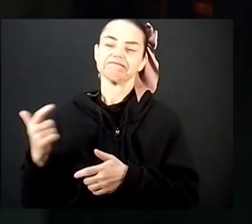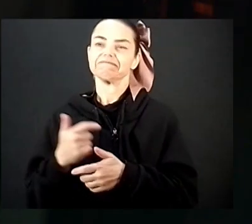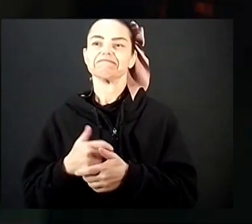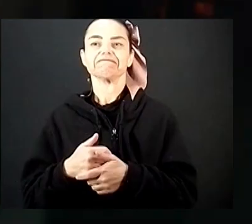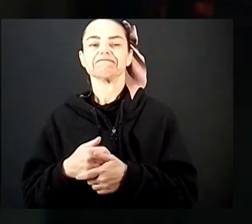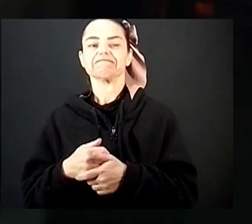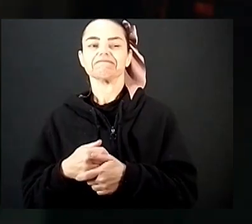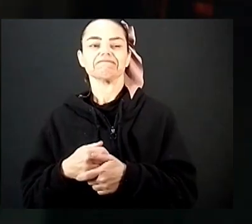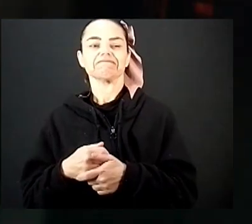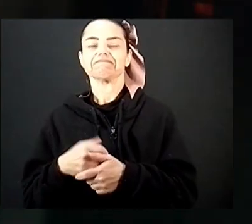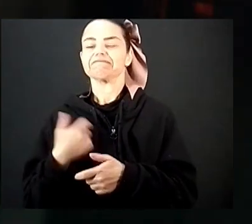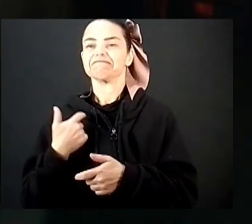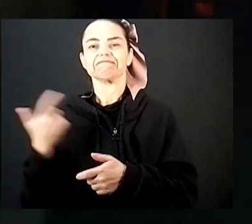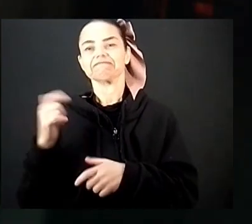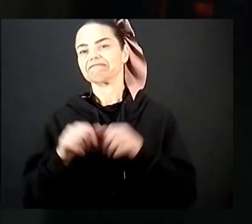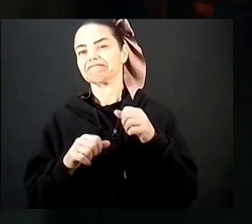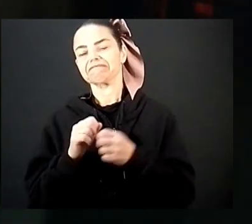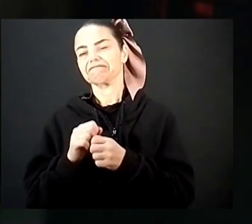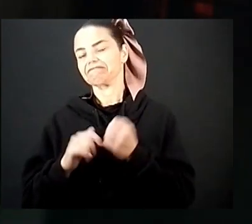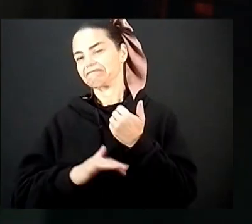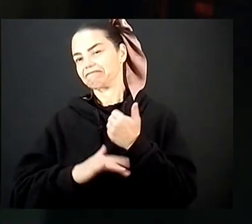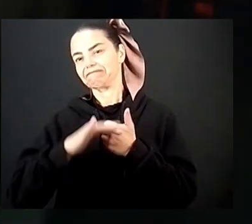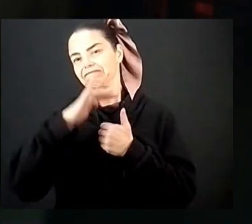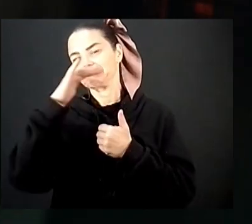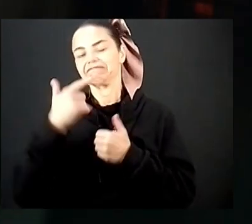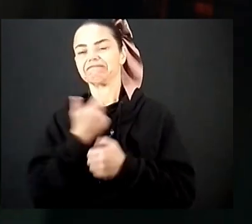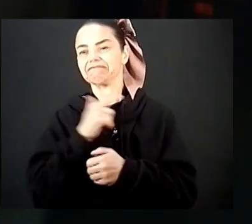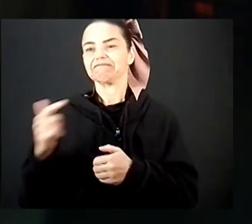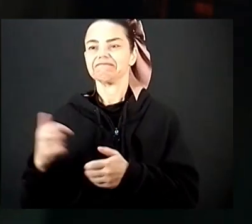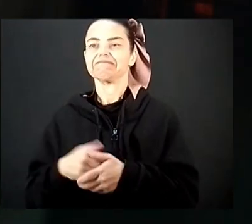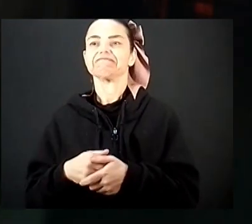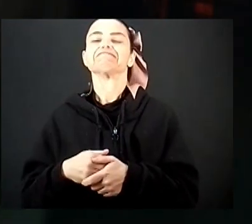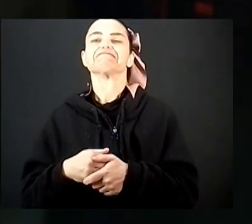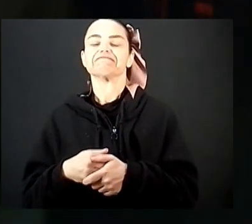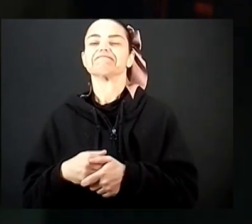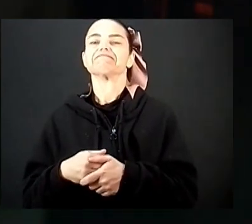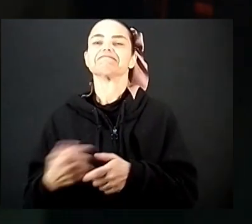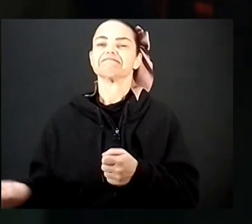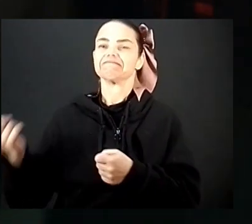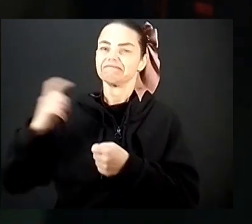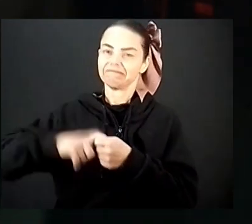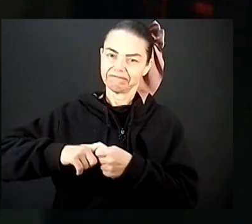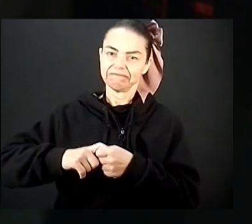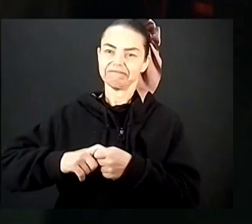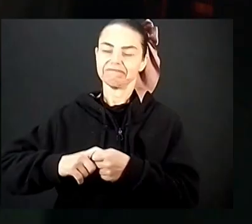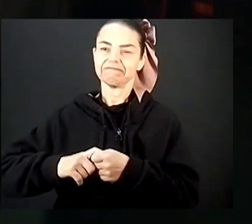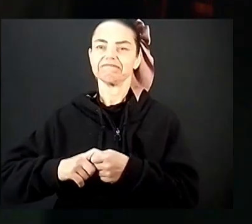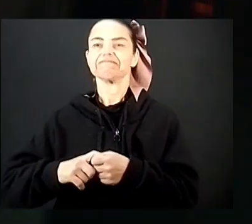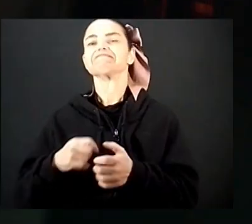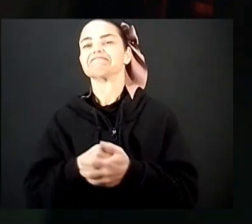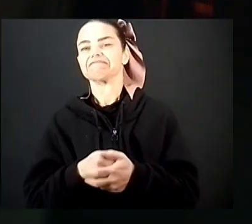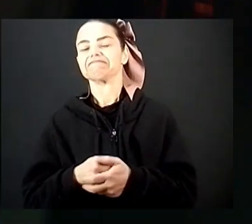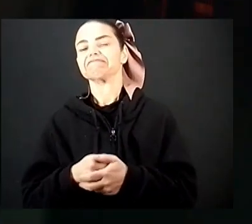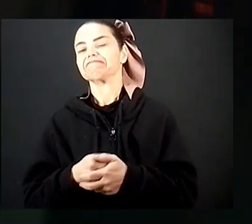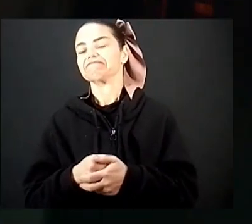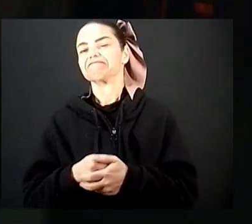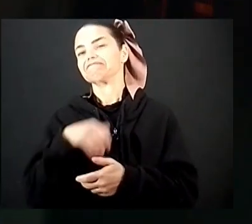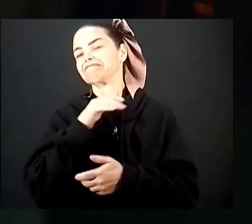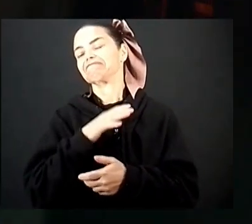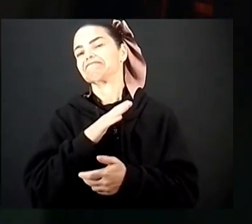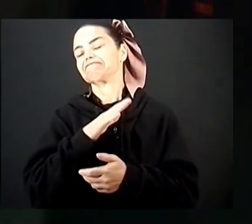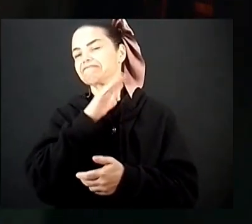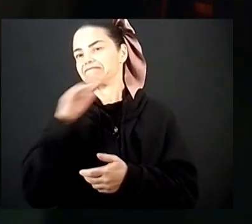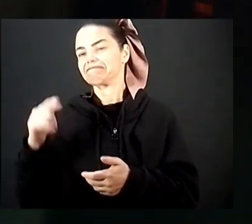não vai transbordar isso, né? E aí a gente volta lá naquela questão da infância, sem